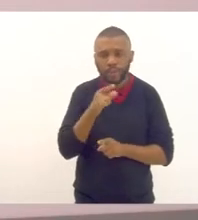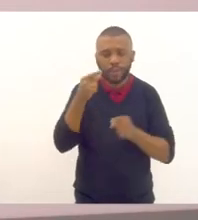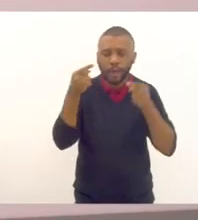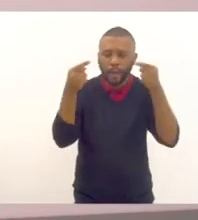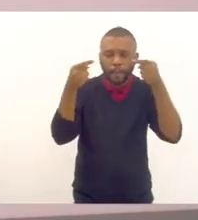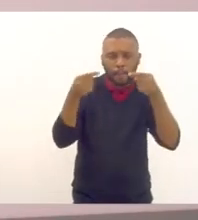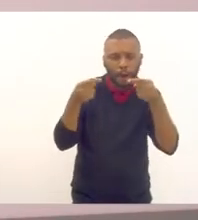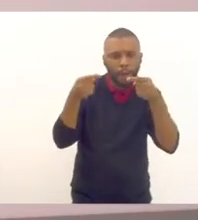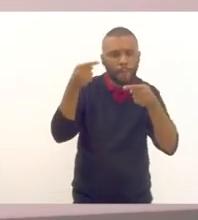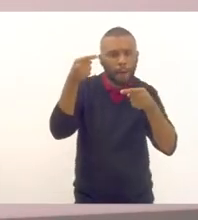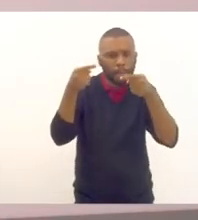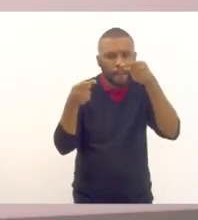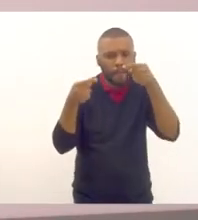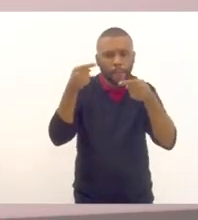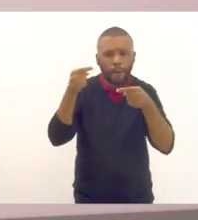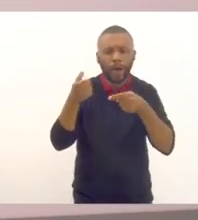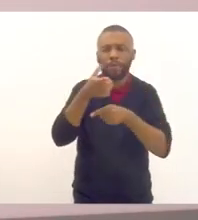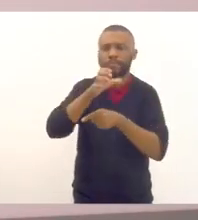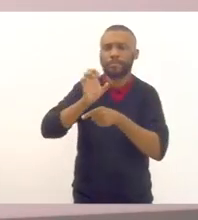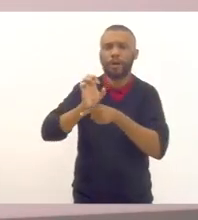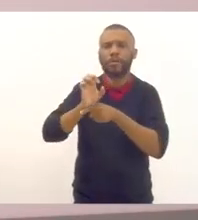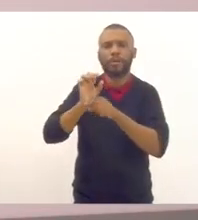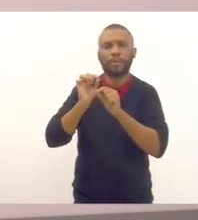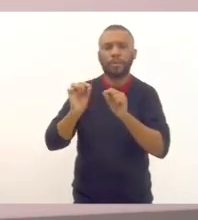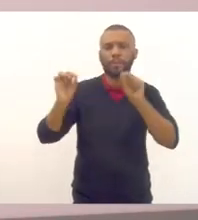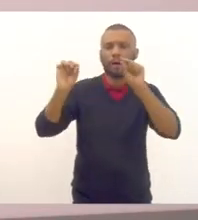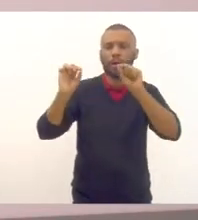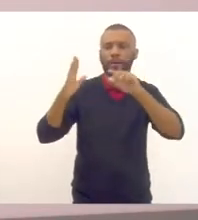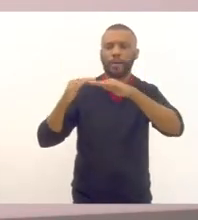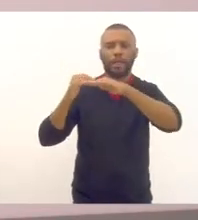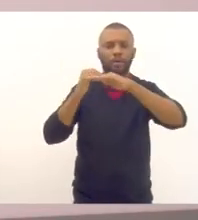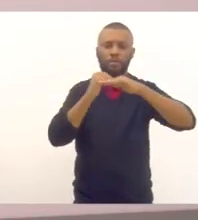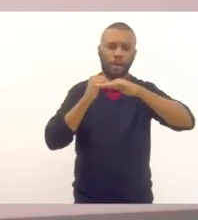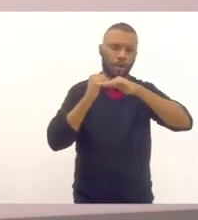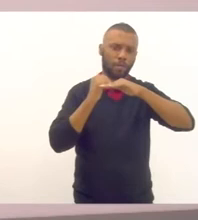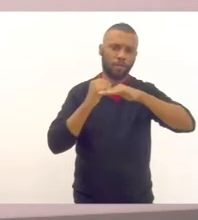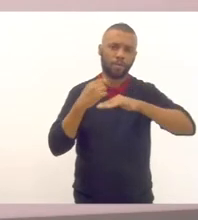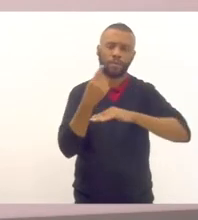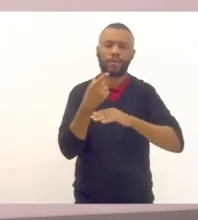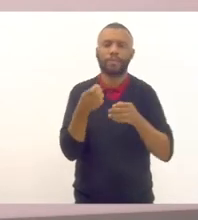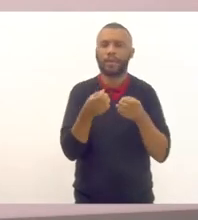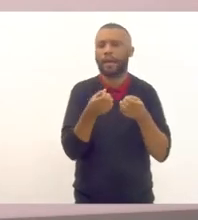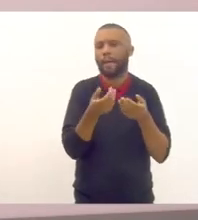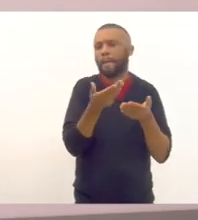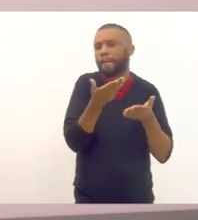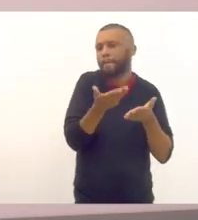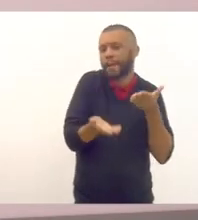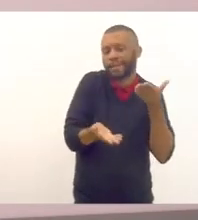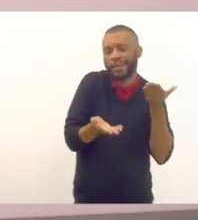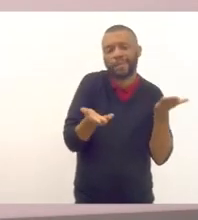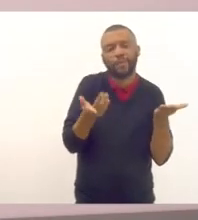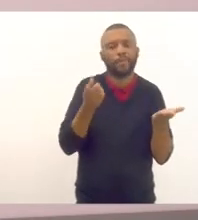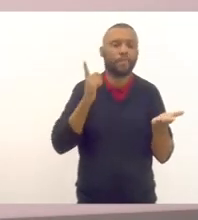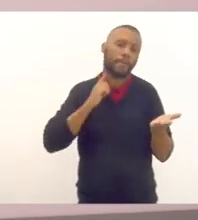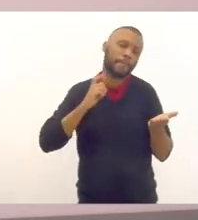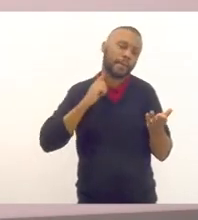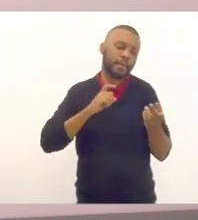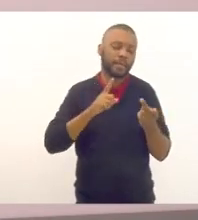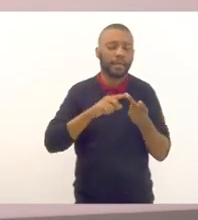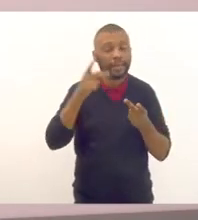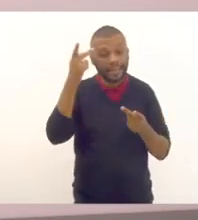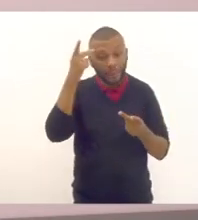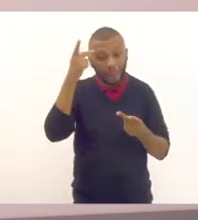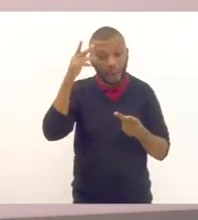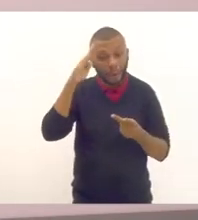com os nossos estados limítrofes, né, a gente está perdendo para Minas. São Paulo é o primeiro, está